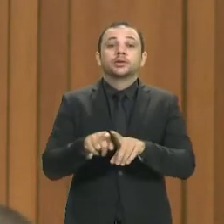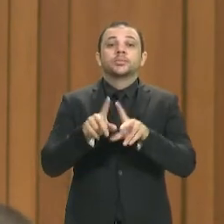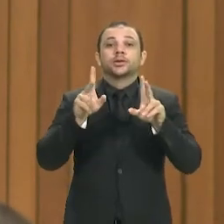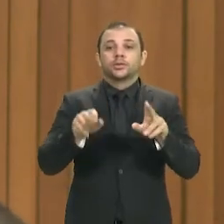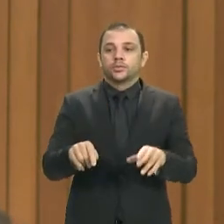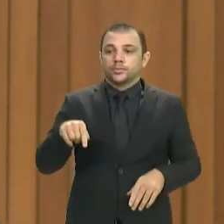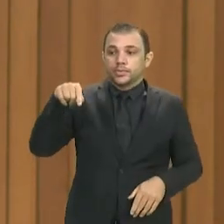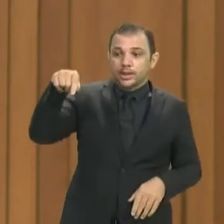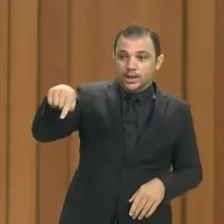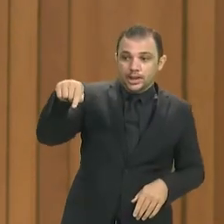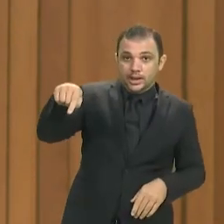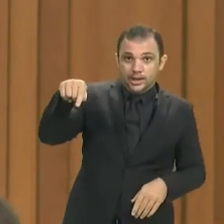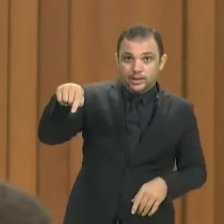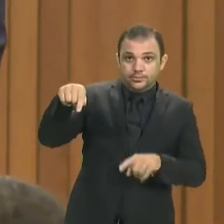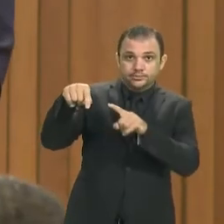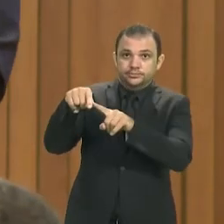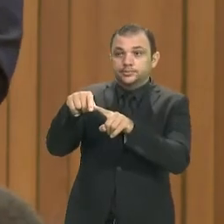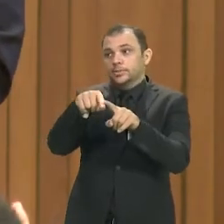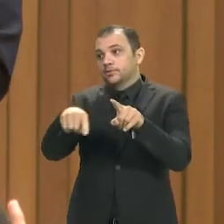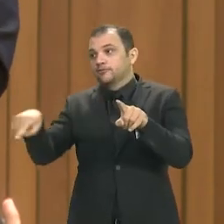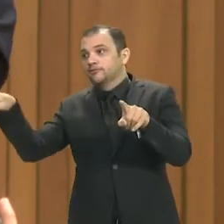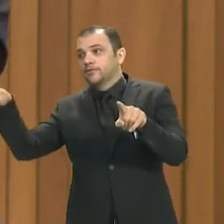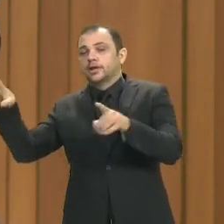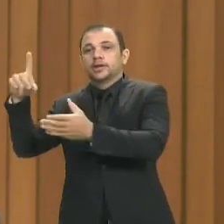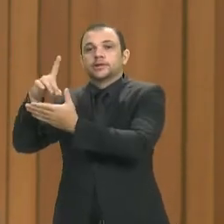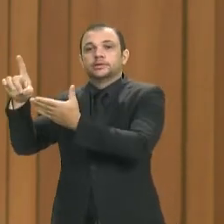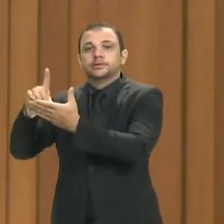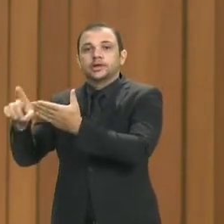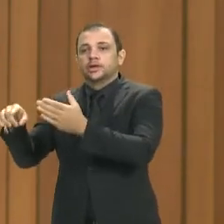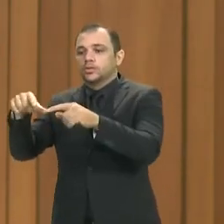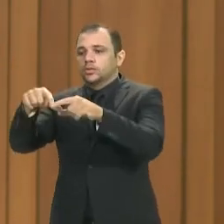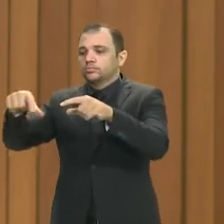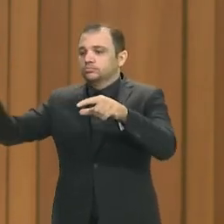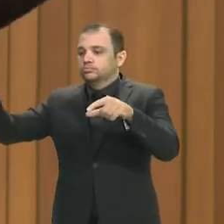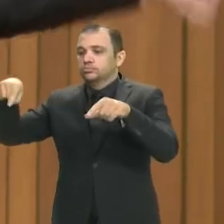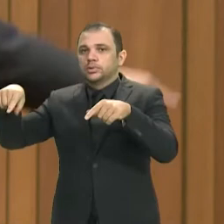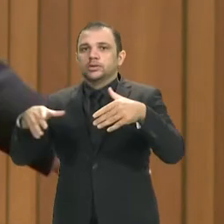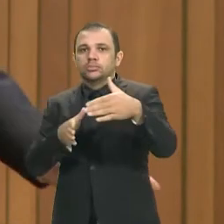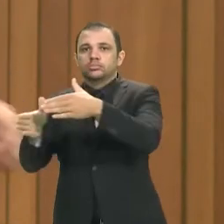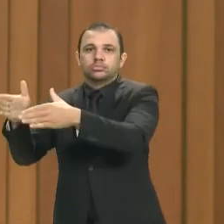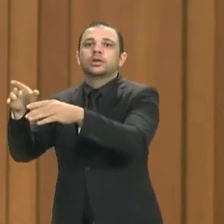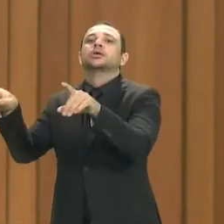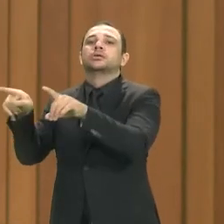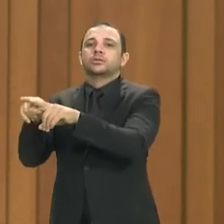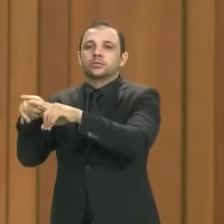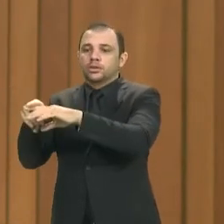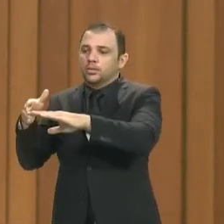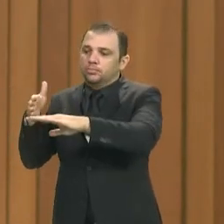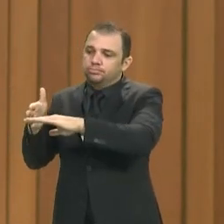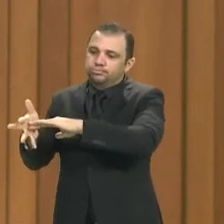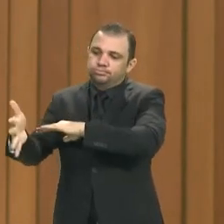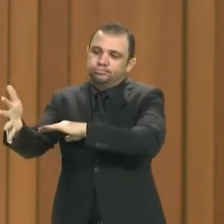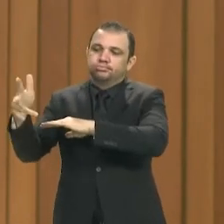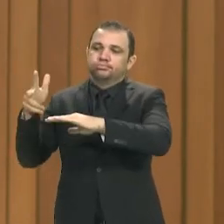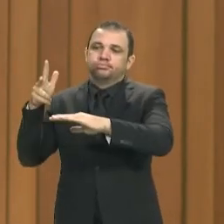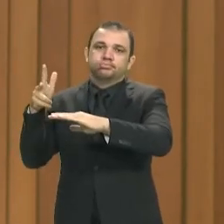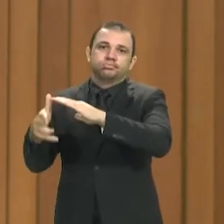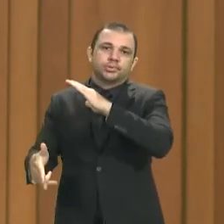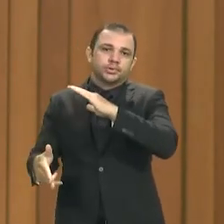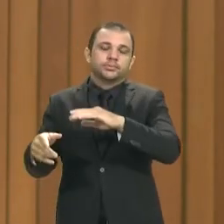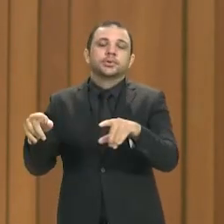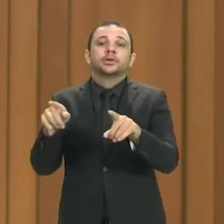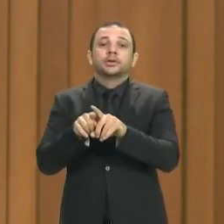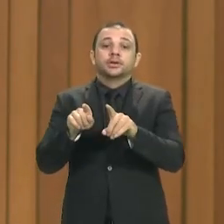à BR, também está cortada, e a estrada vicinal que liga o município de Pedro do Rosário a Viana também está sem